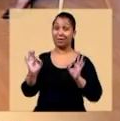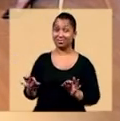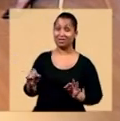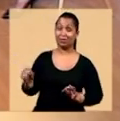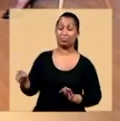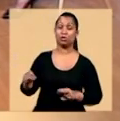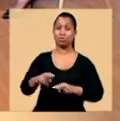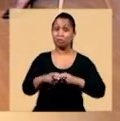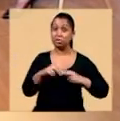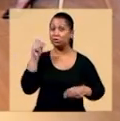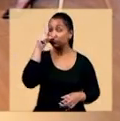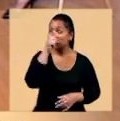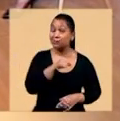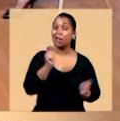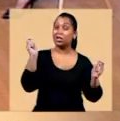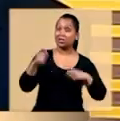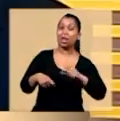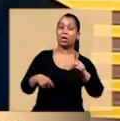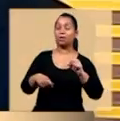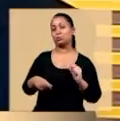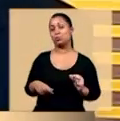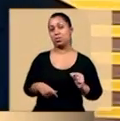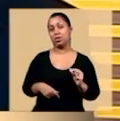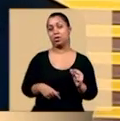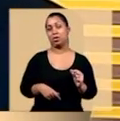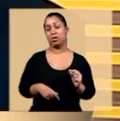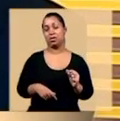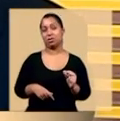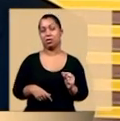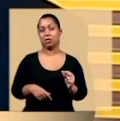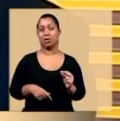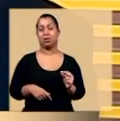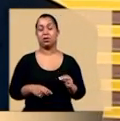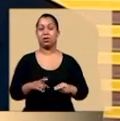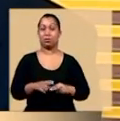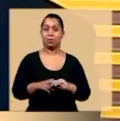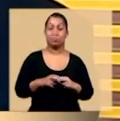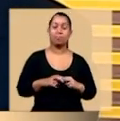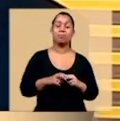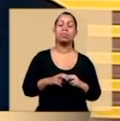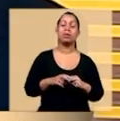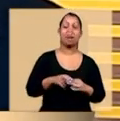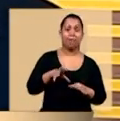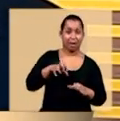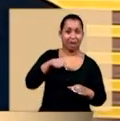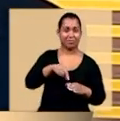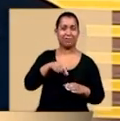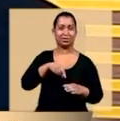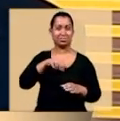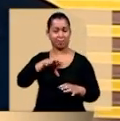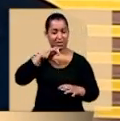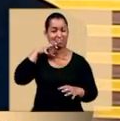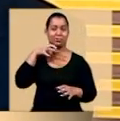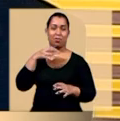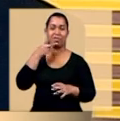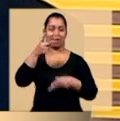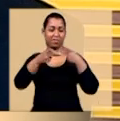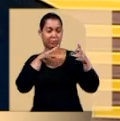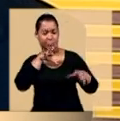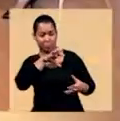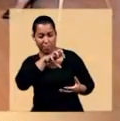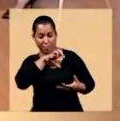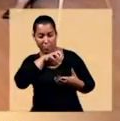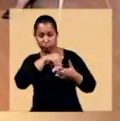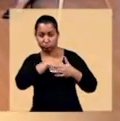lá. Então, ele exatamente diante dessa dificuldade, você pode optar por pela gravação. Pela gravação. Porque,